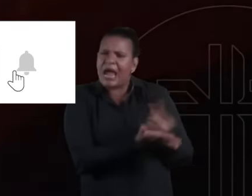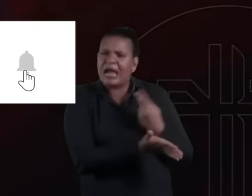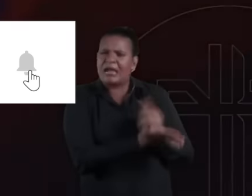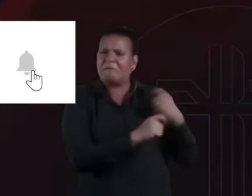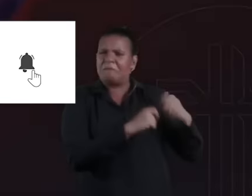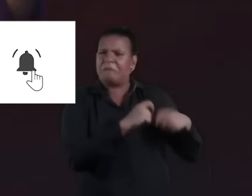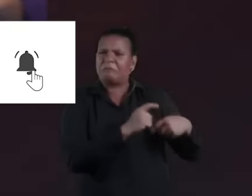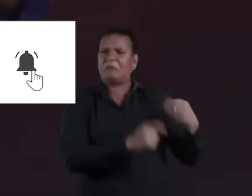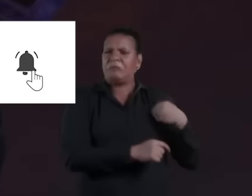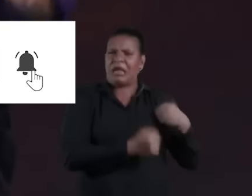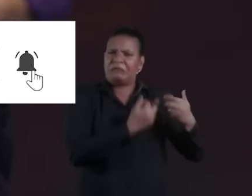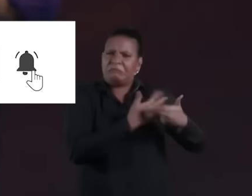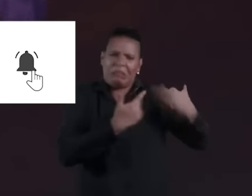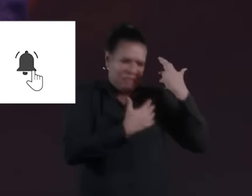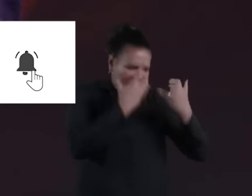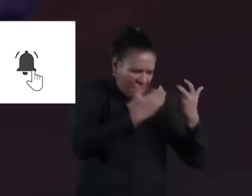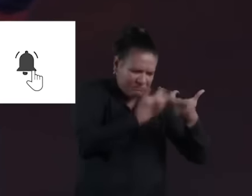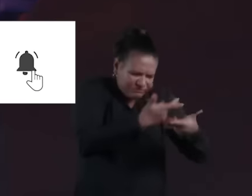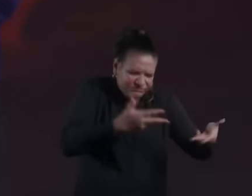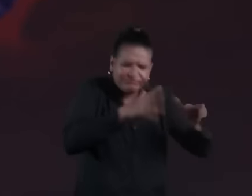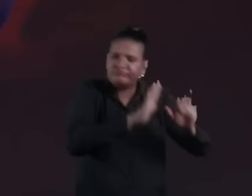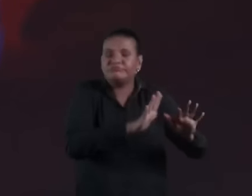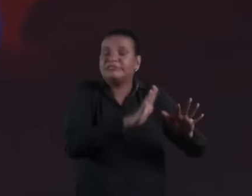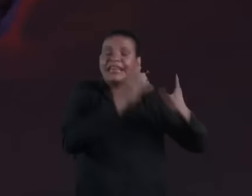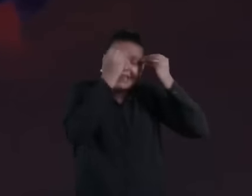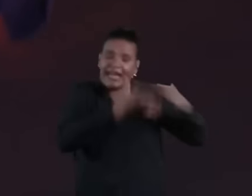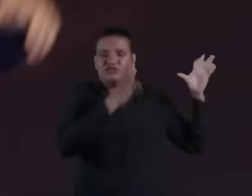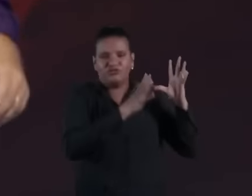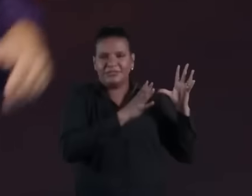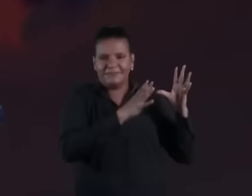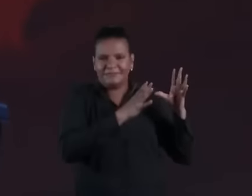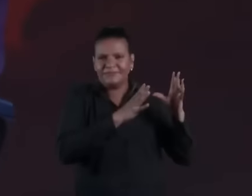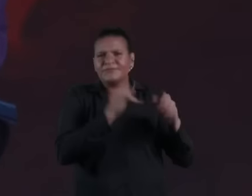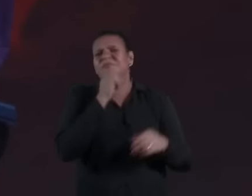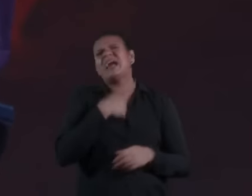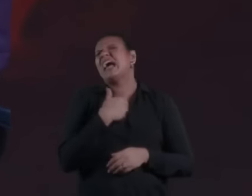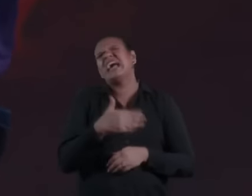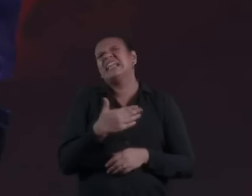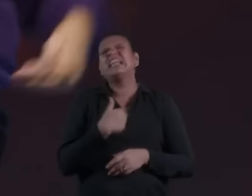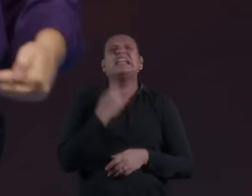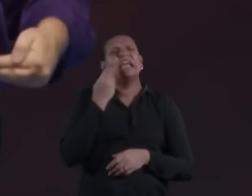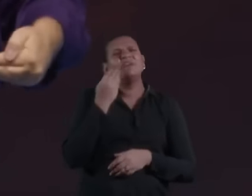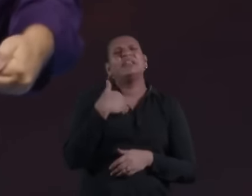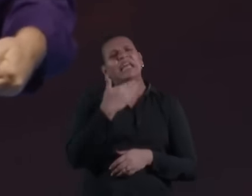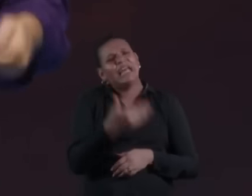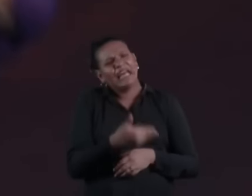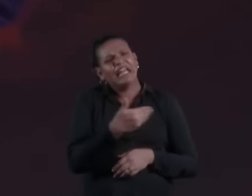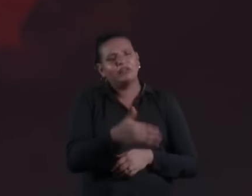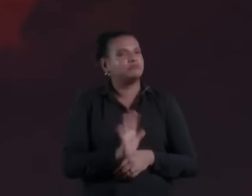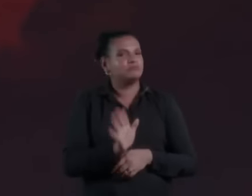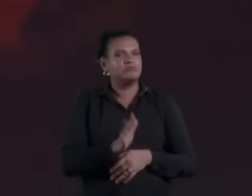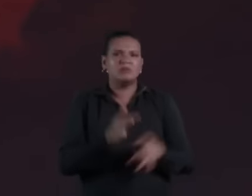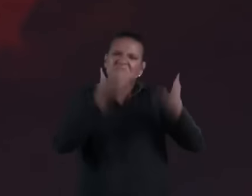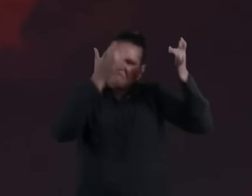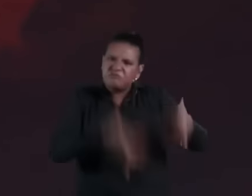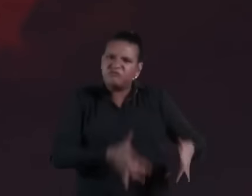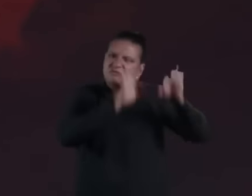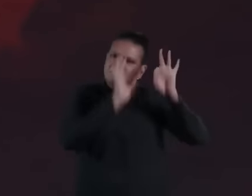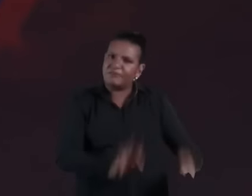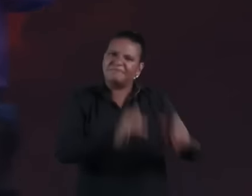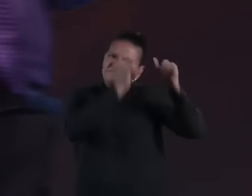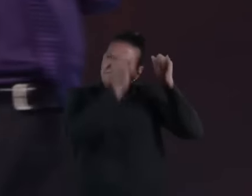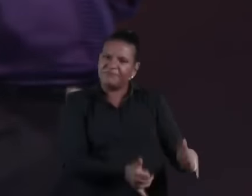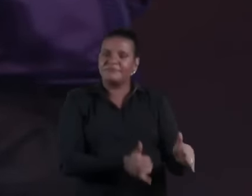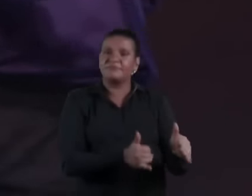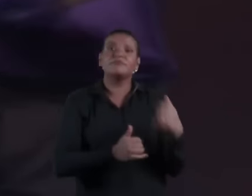não não é assim vou fazer se der mais ou menos Vou levando Não faça isso na tua vida porque esta obra